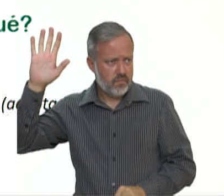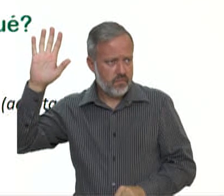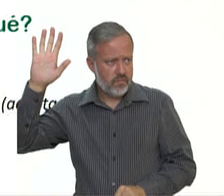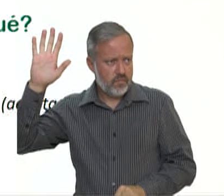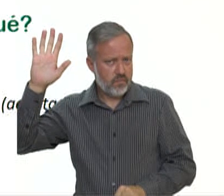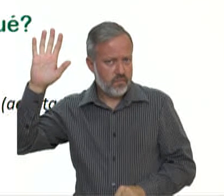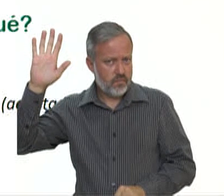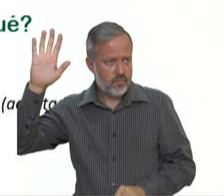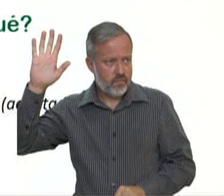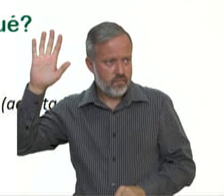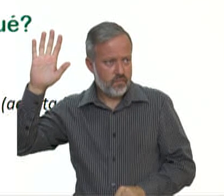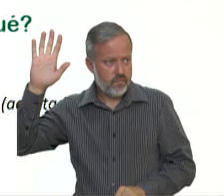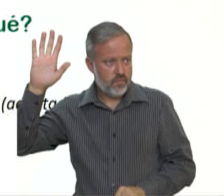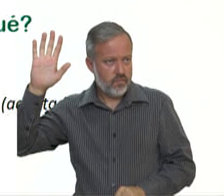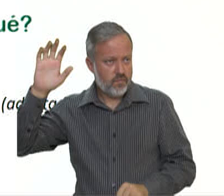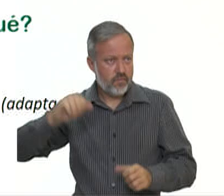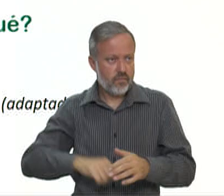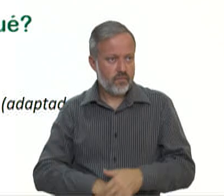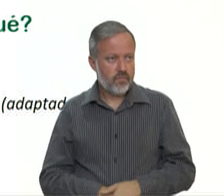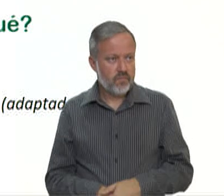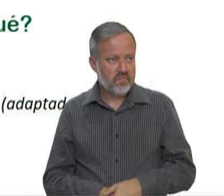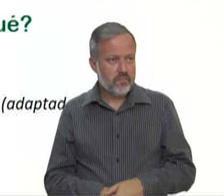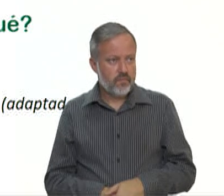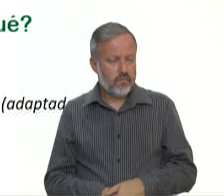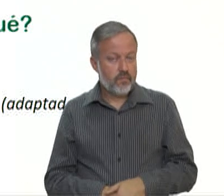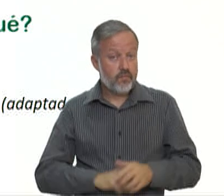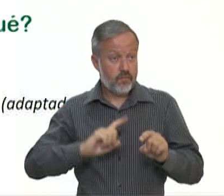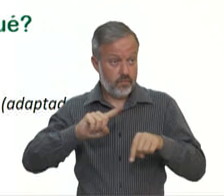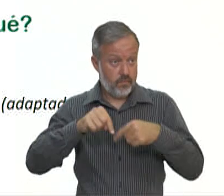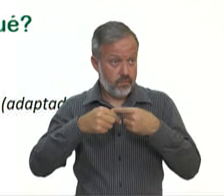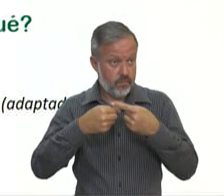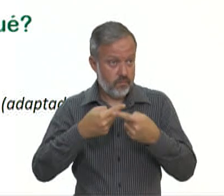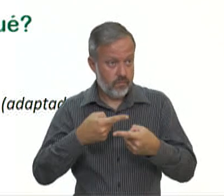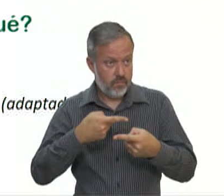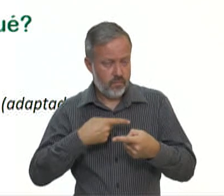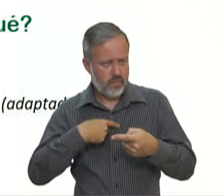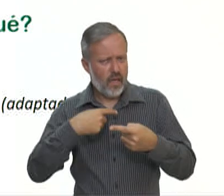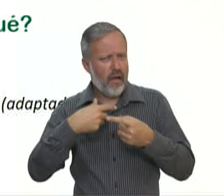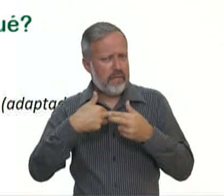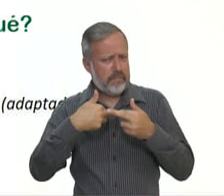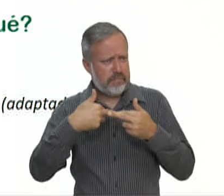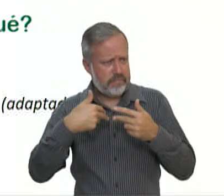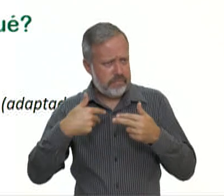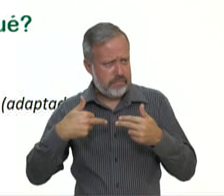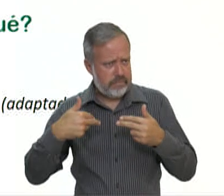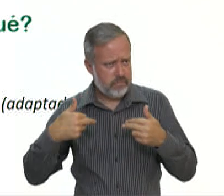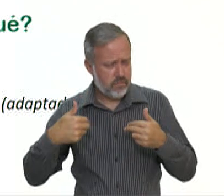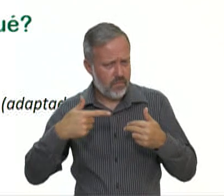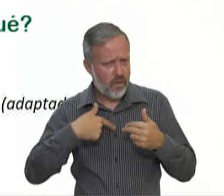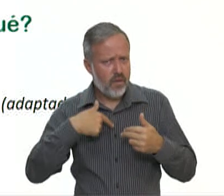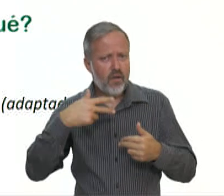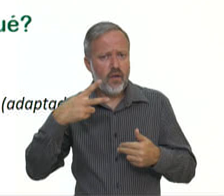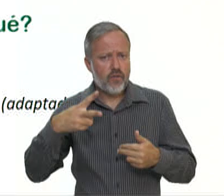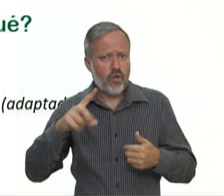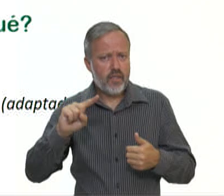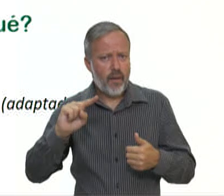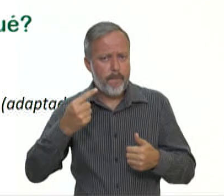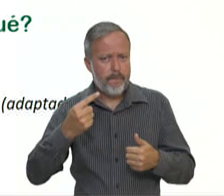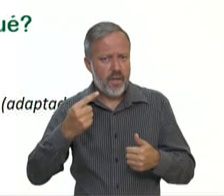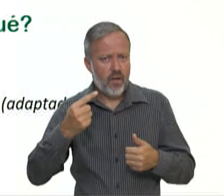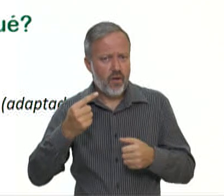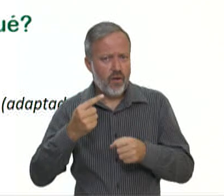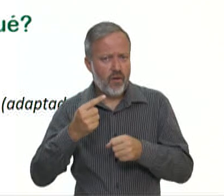já aparece essa pergunta, que? Depois temos, los restos tendrían 2000 años más que